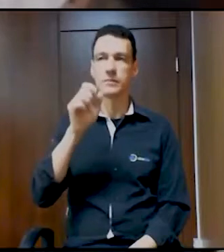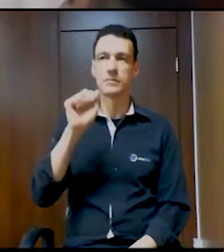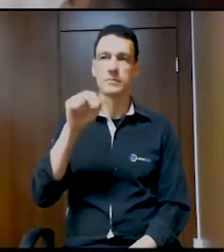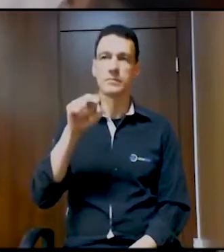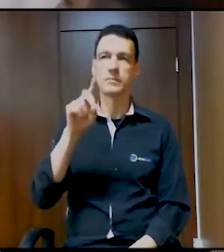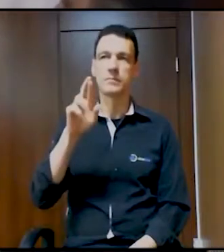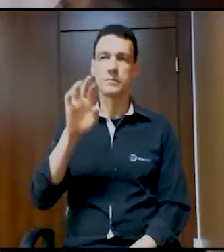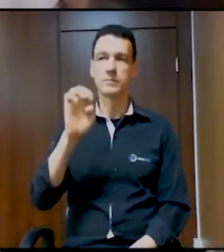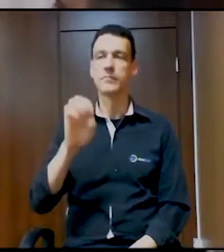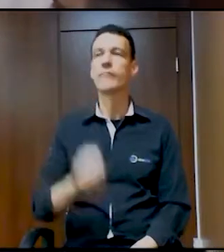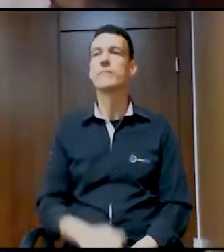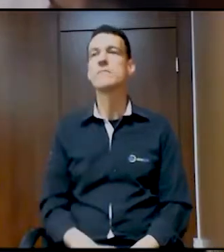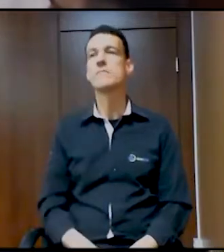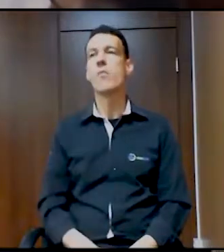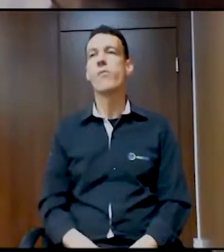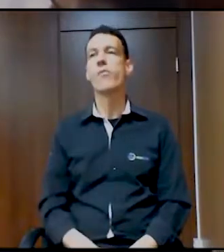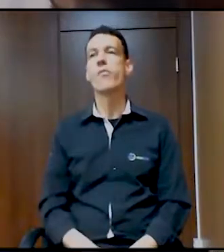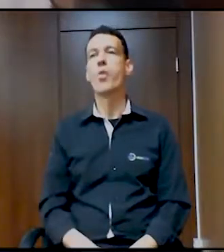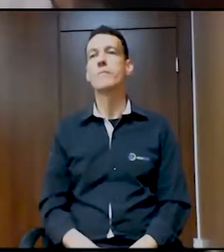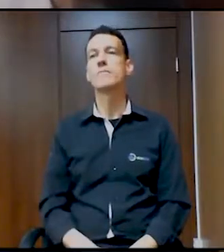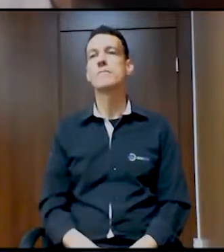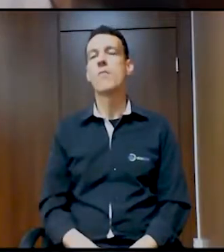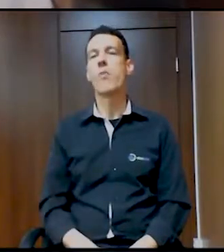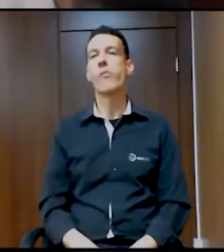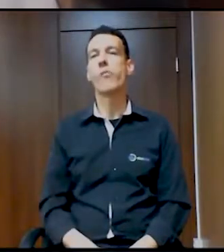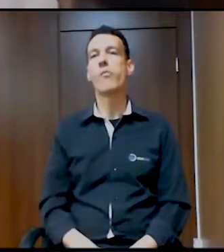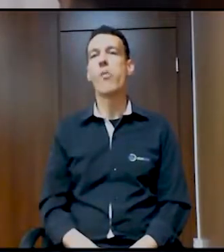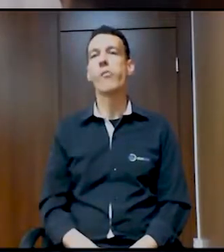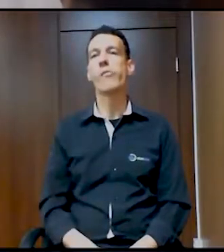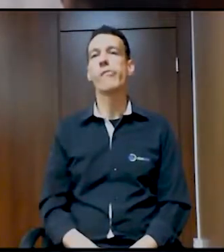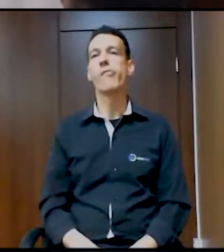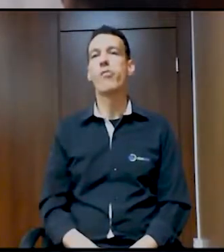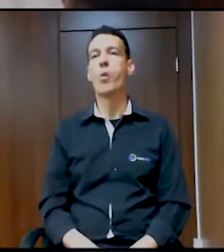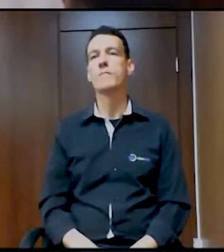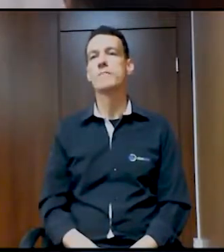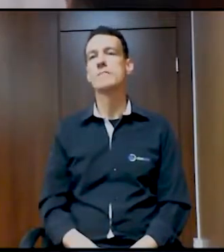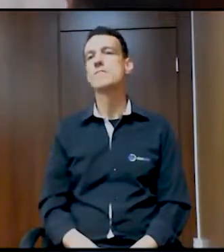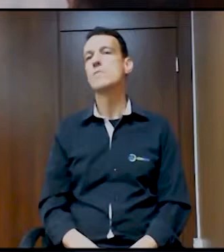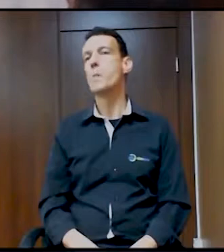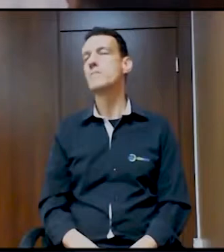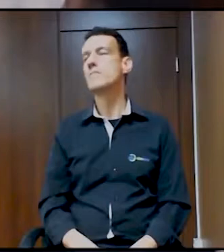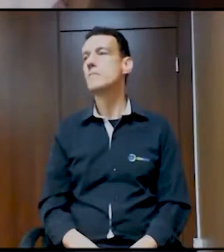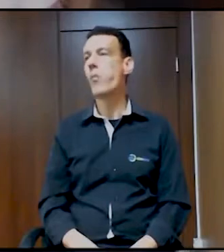Ela entende. A bocuda.